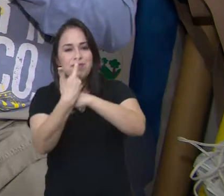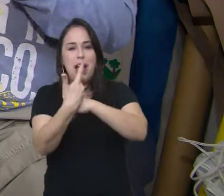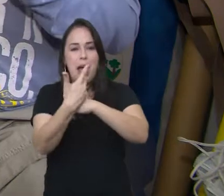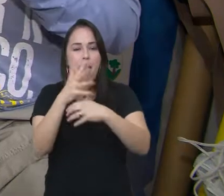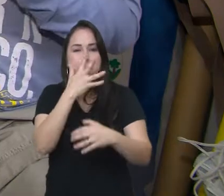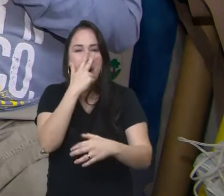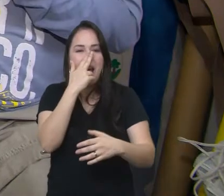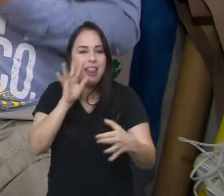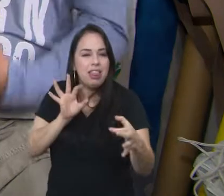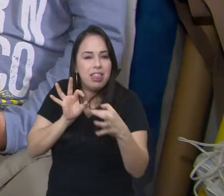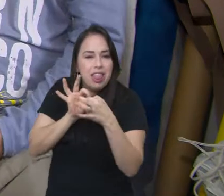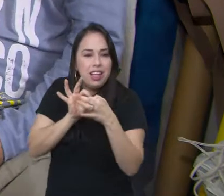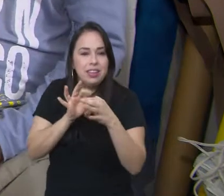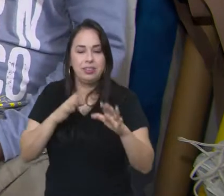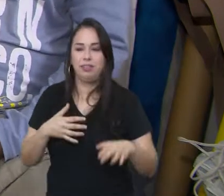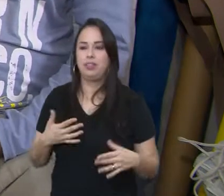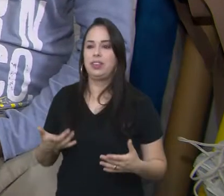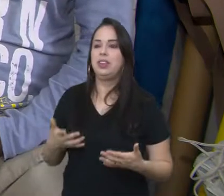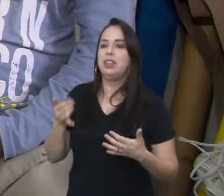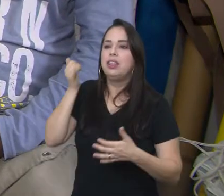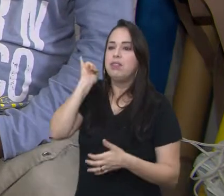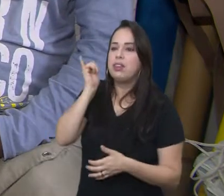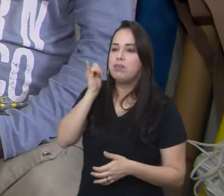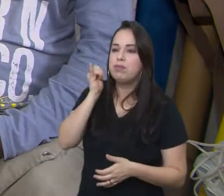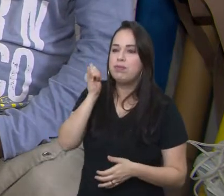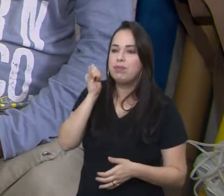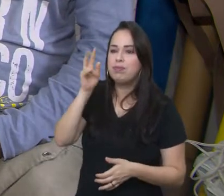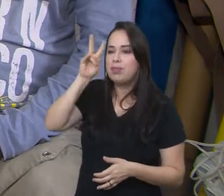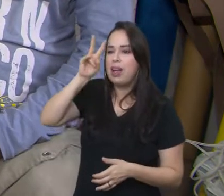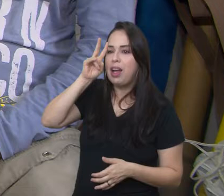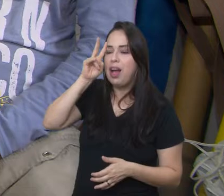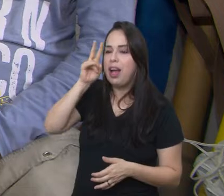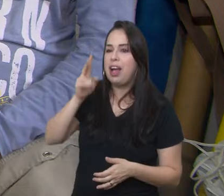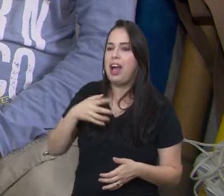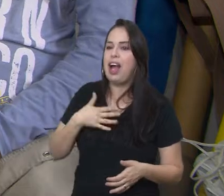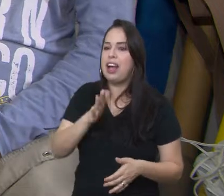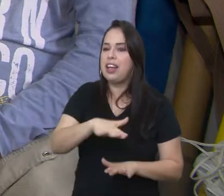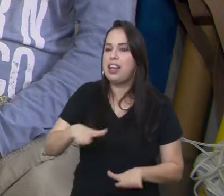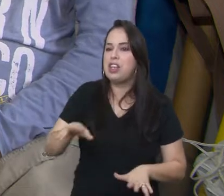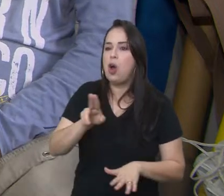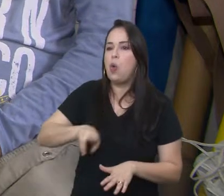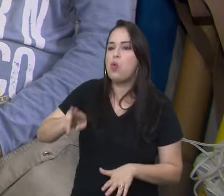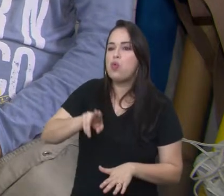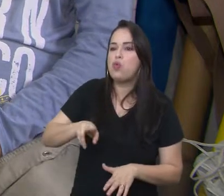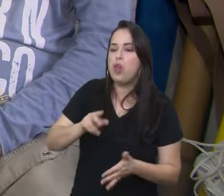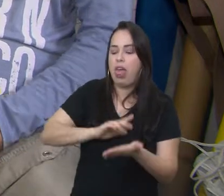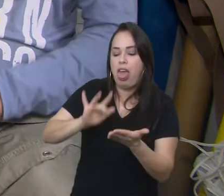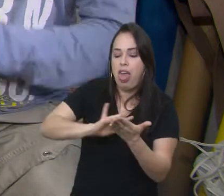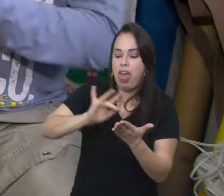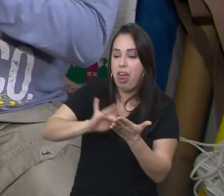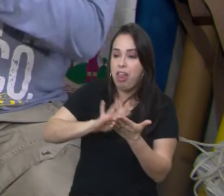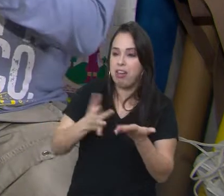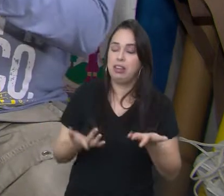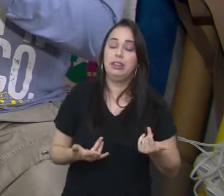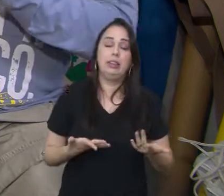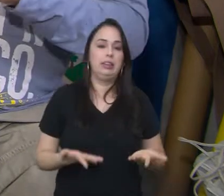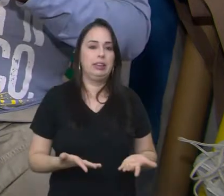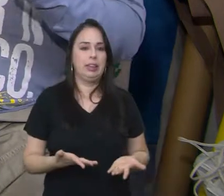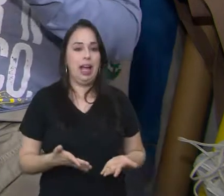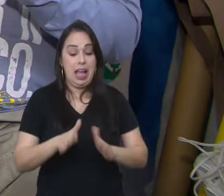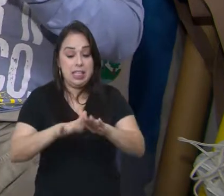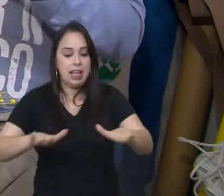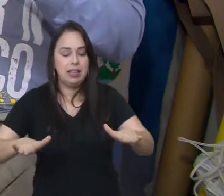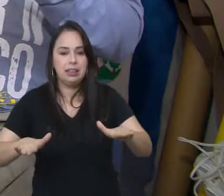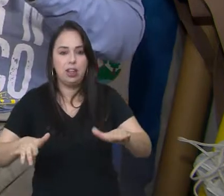aí você vai dependendo... alguma coisa, de repente, quando você vai contar a história, a criança usando o celular? Então, a criançada, como eu falei, ela é